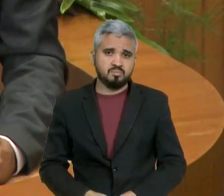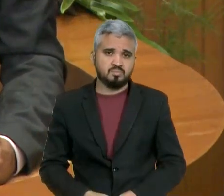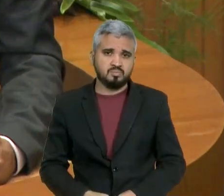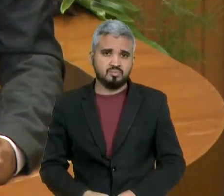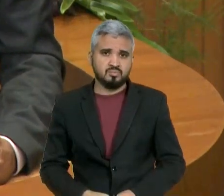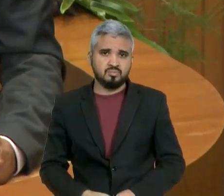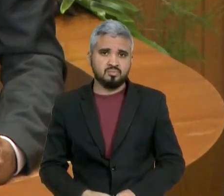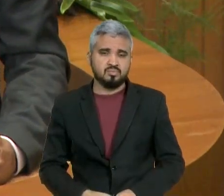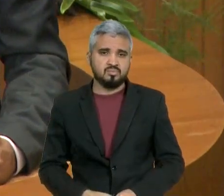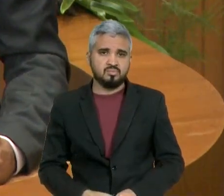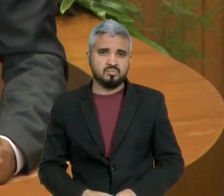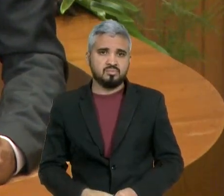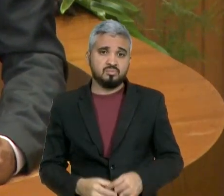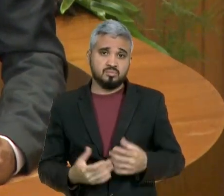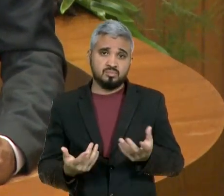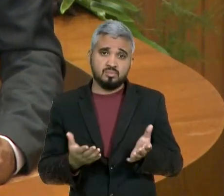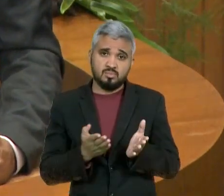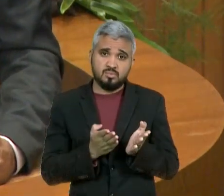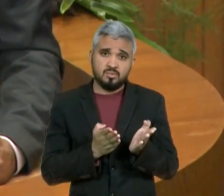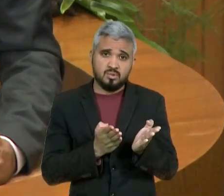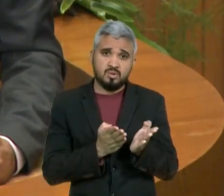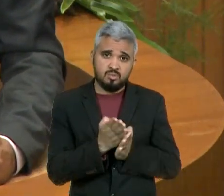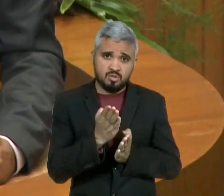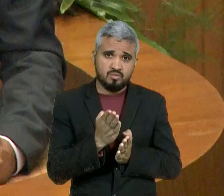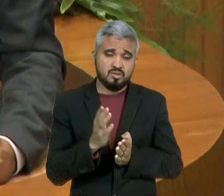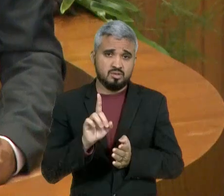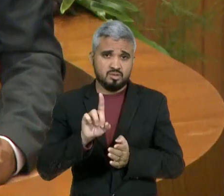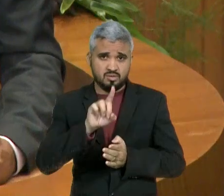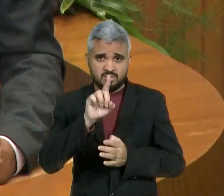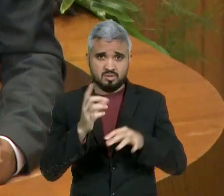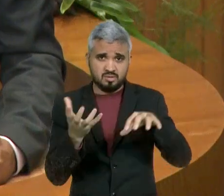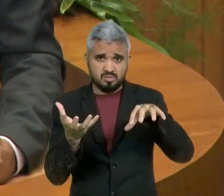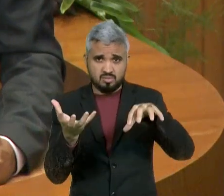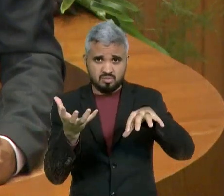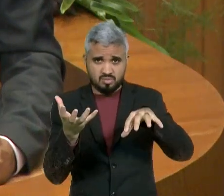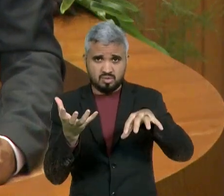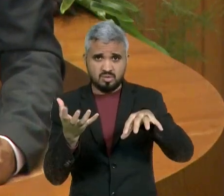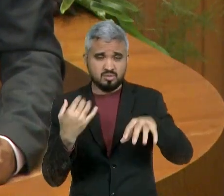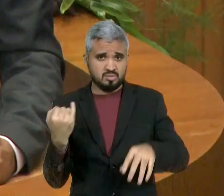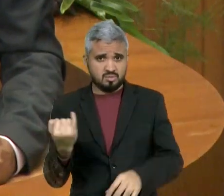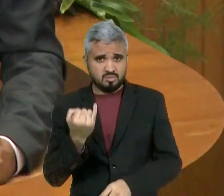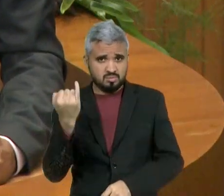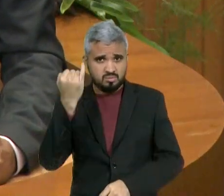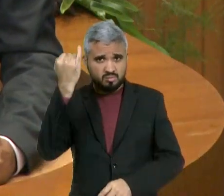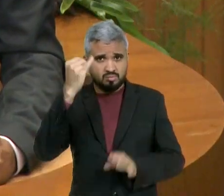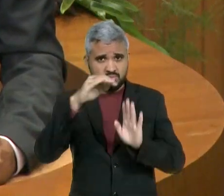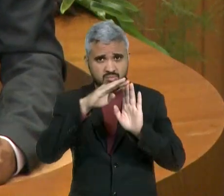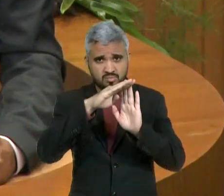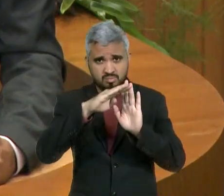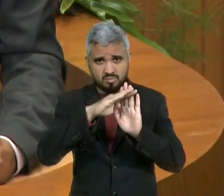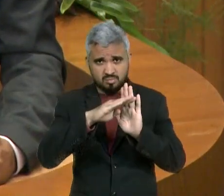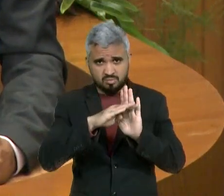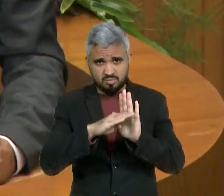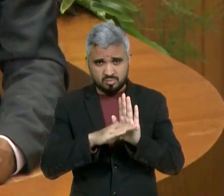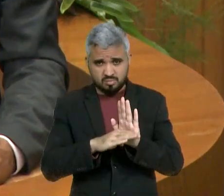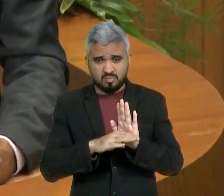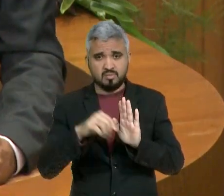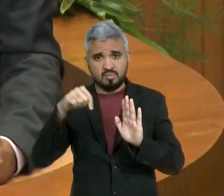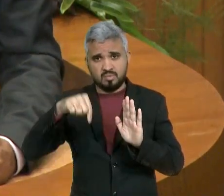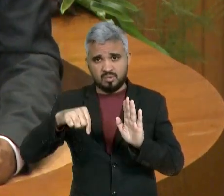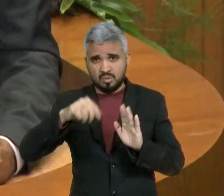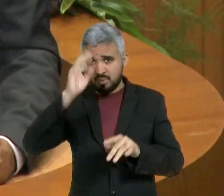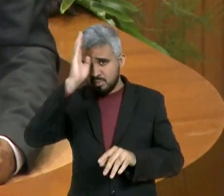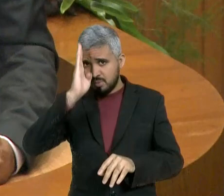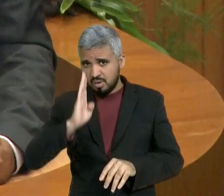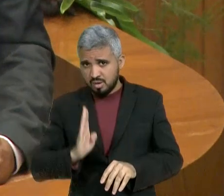a aprovação no Congresso deste importante programa, nós daremos no Brasil um